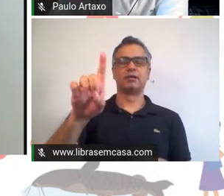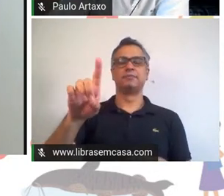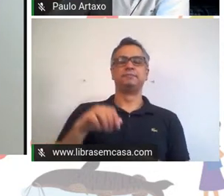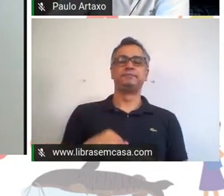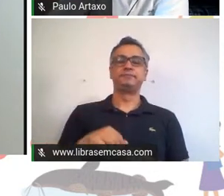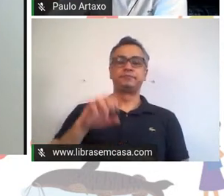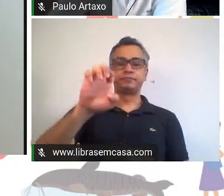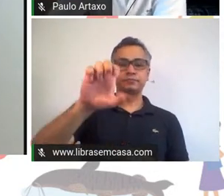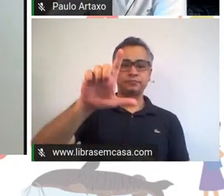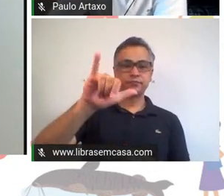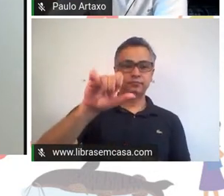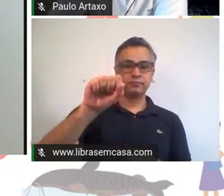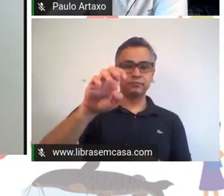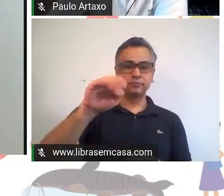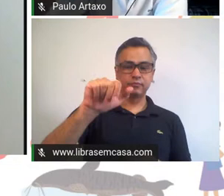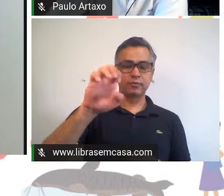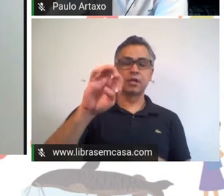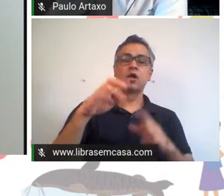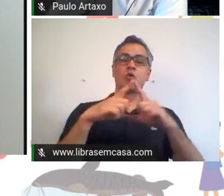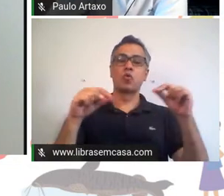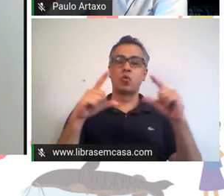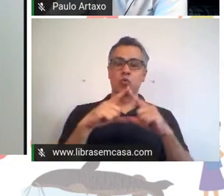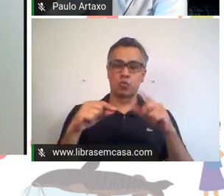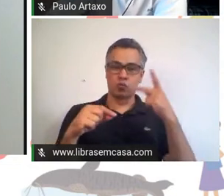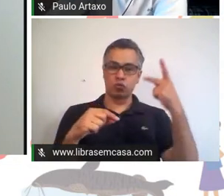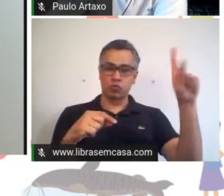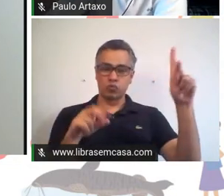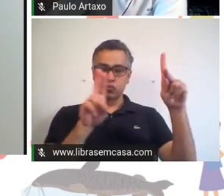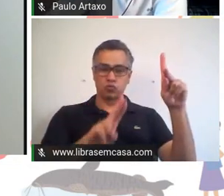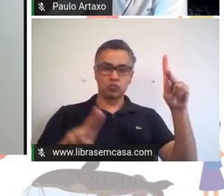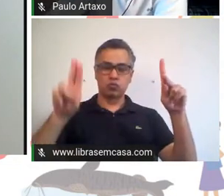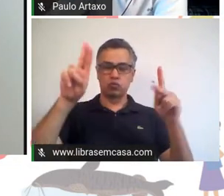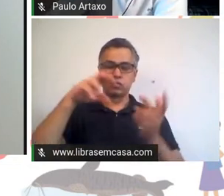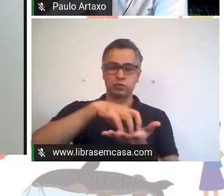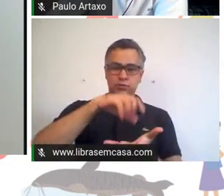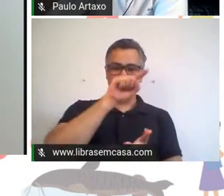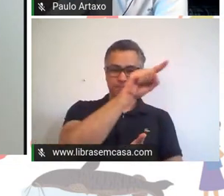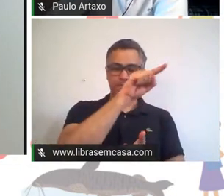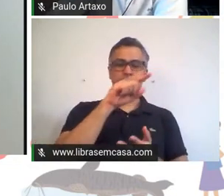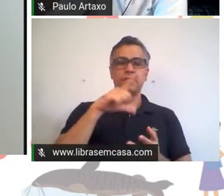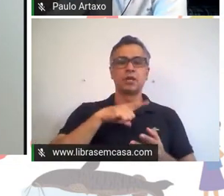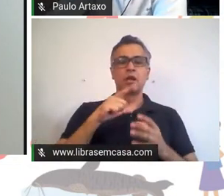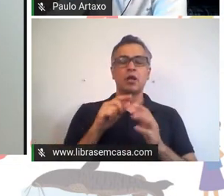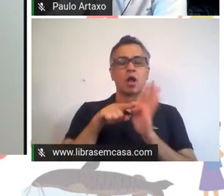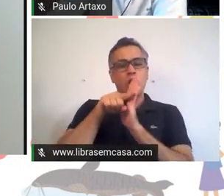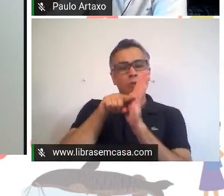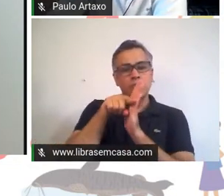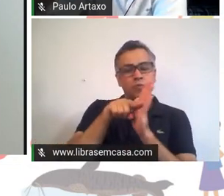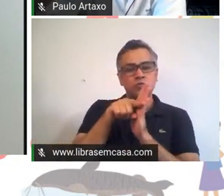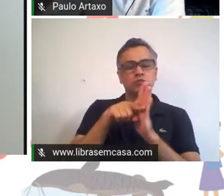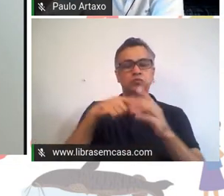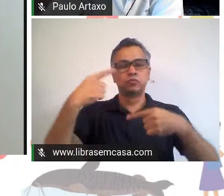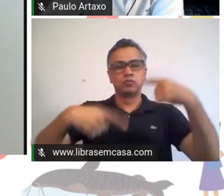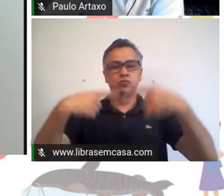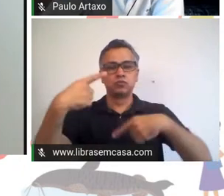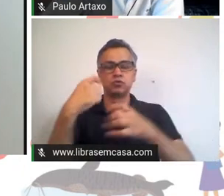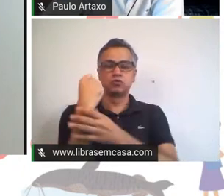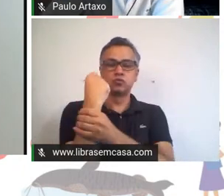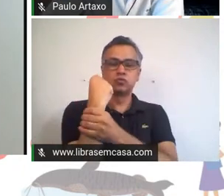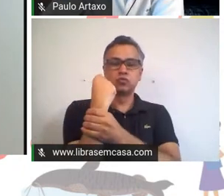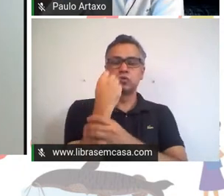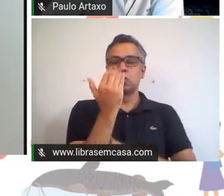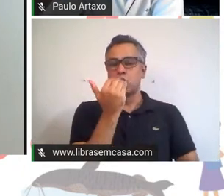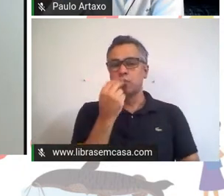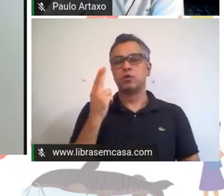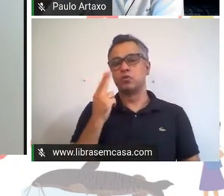é docente da Universidade de Brasília, onde ela integra o Observatório de Políticas de Segurança Alimentar e Nutricional.